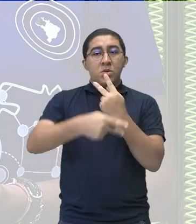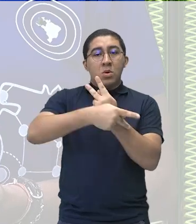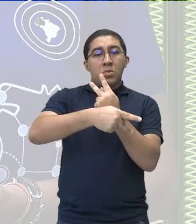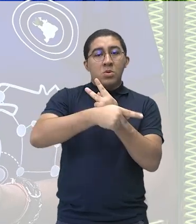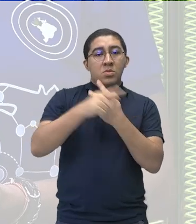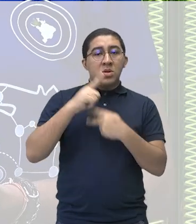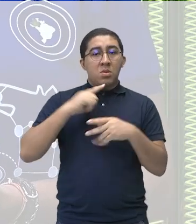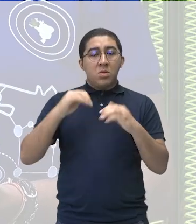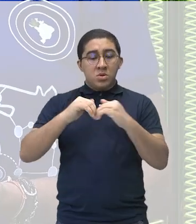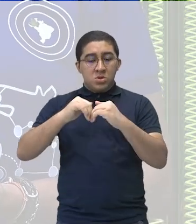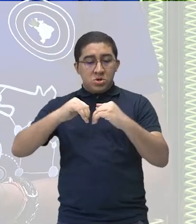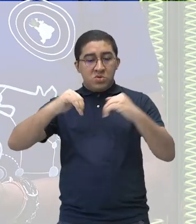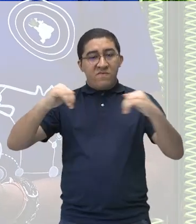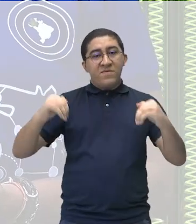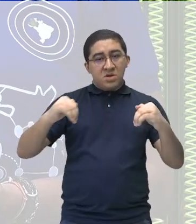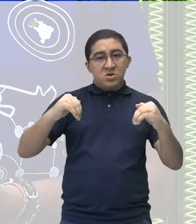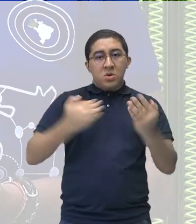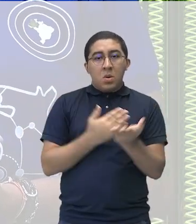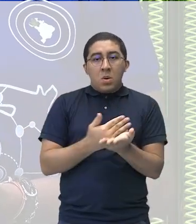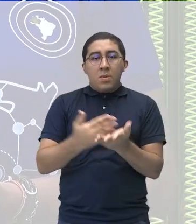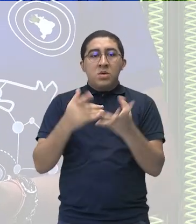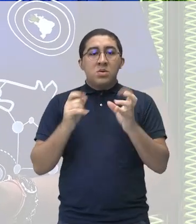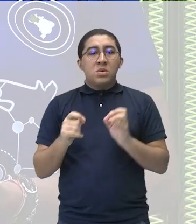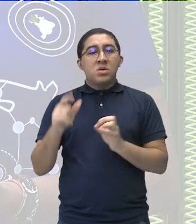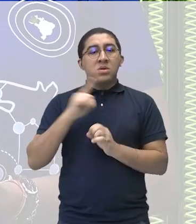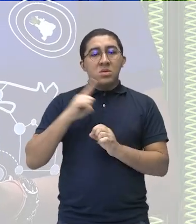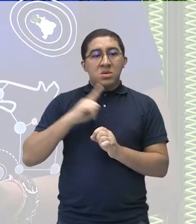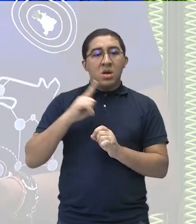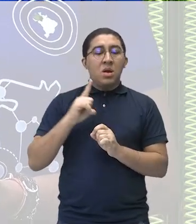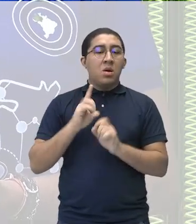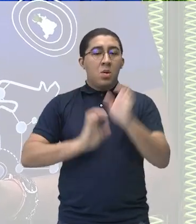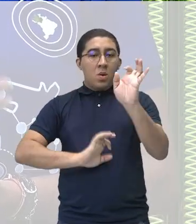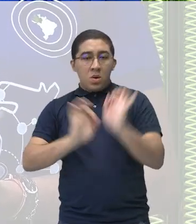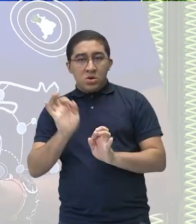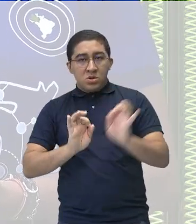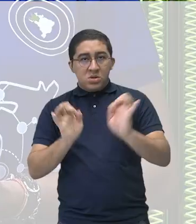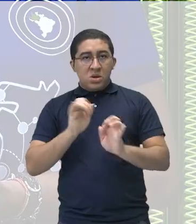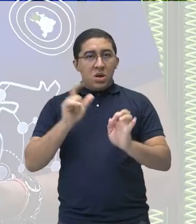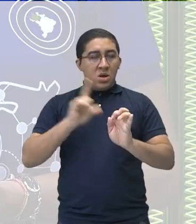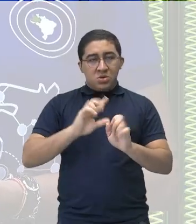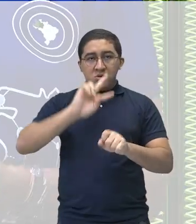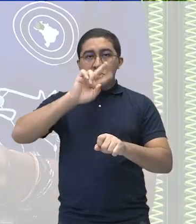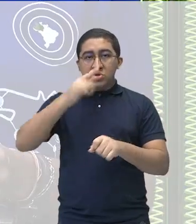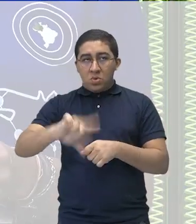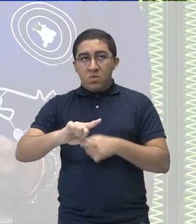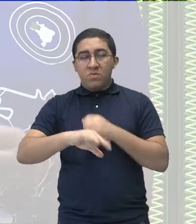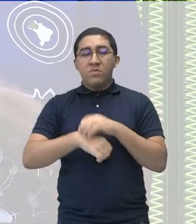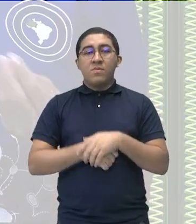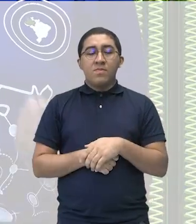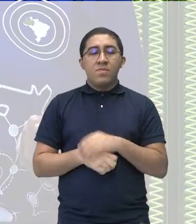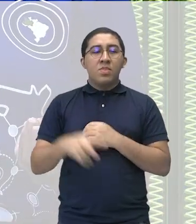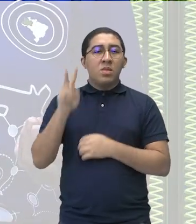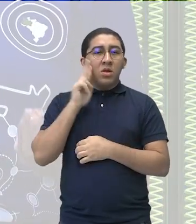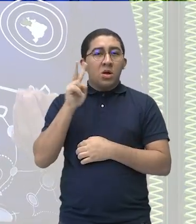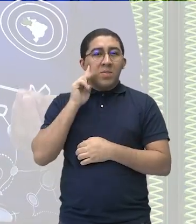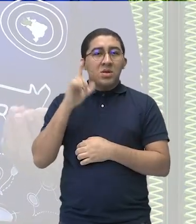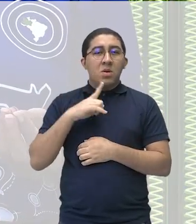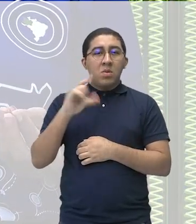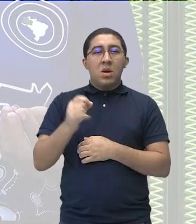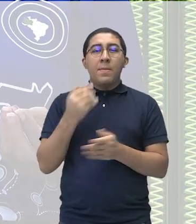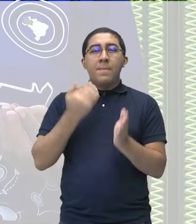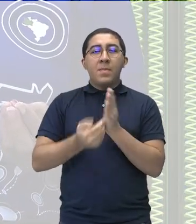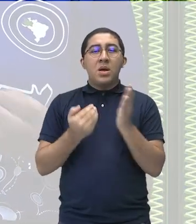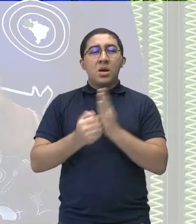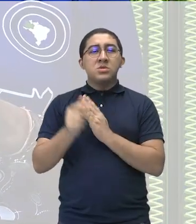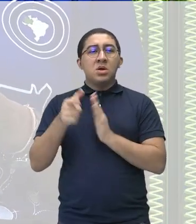polos opostos da célula e começam a se descondensar. Então, eles vão perdendo aquela aparência de X que eles